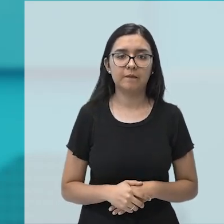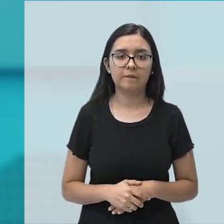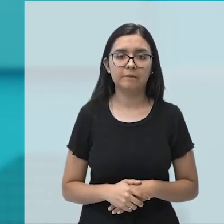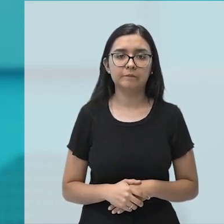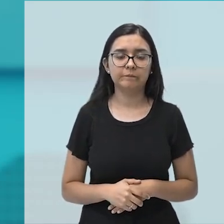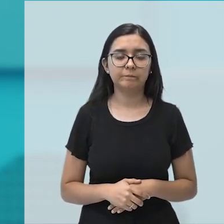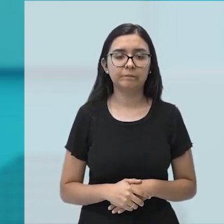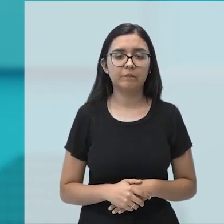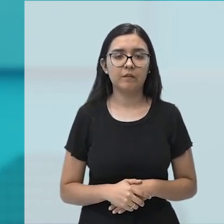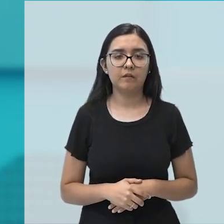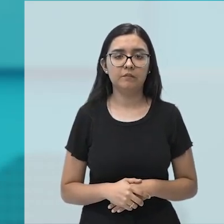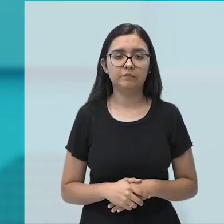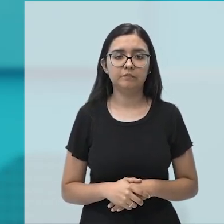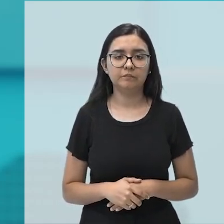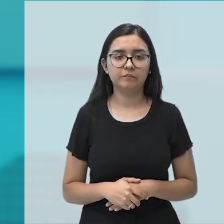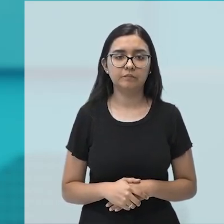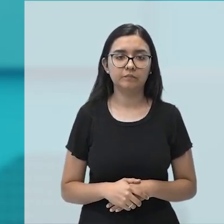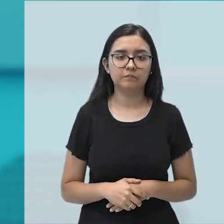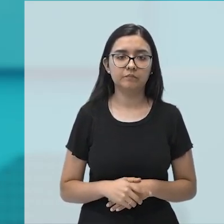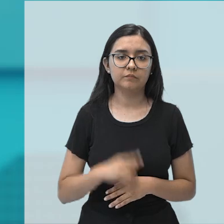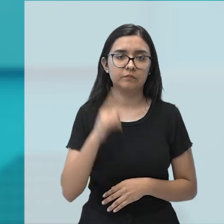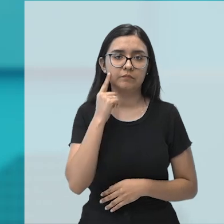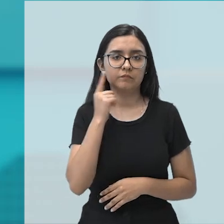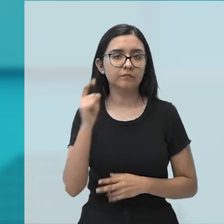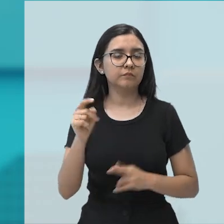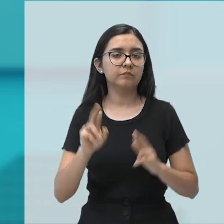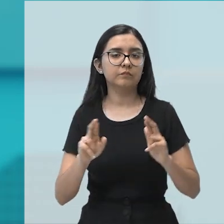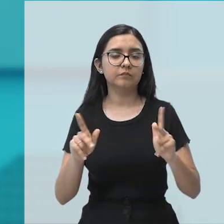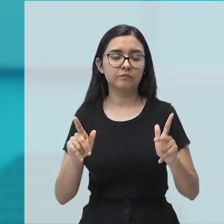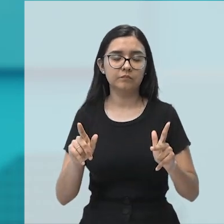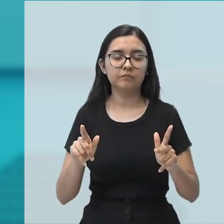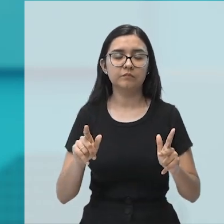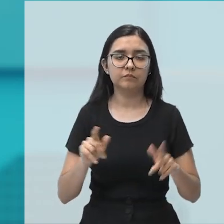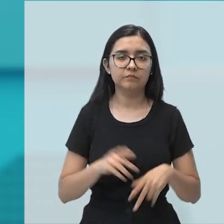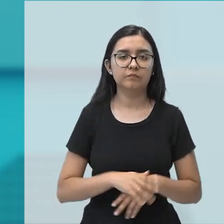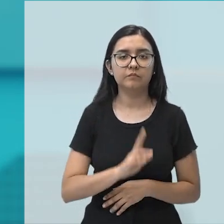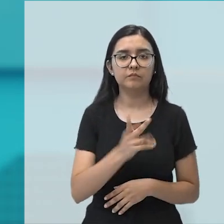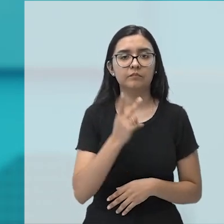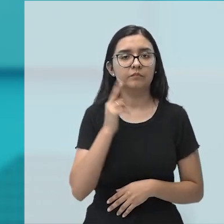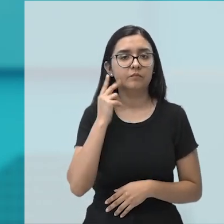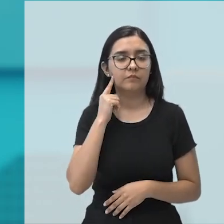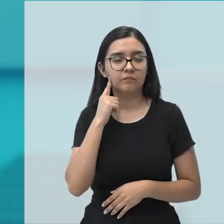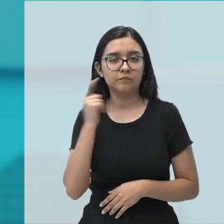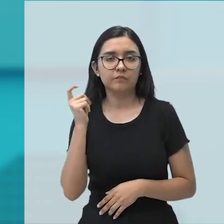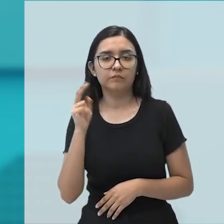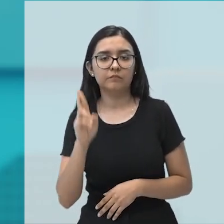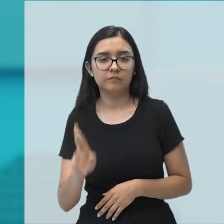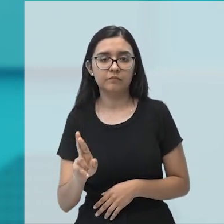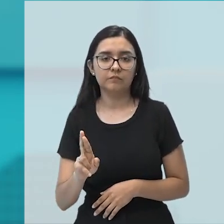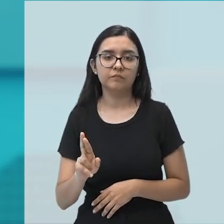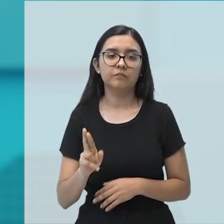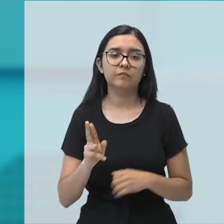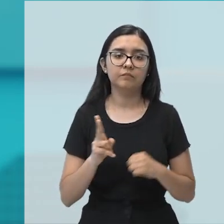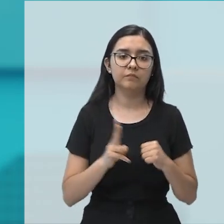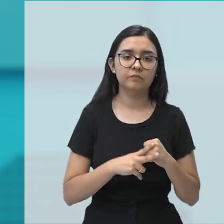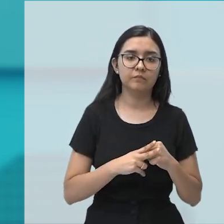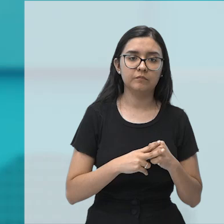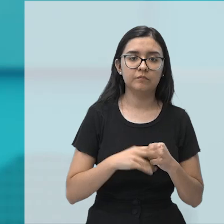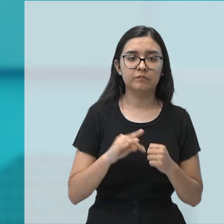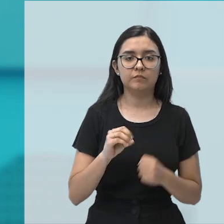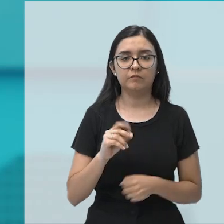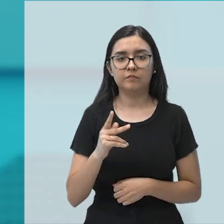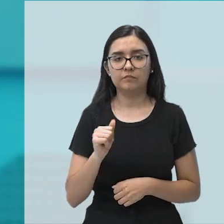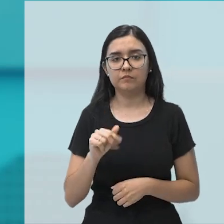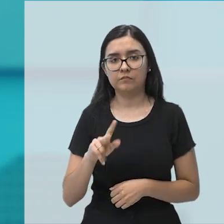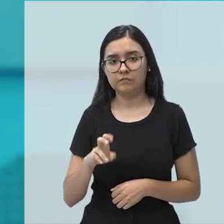muito provavelmente mesmo, elas serão sonorizadas, tá? O H vai ter som de R. É o caso do verbo to